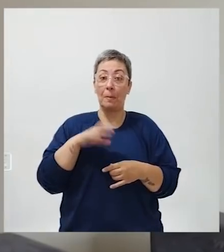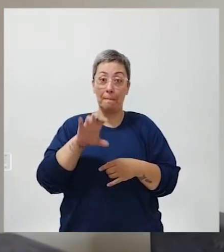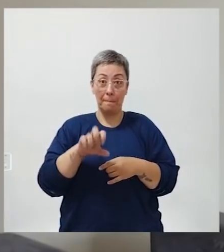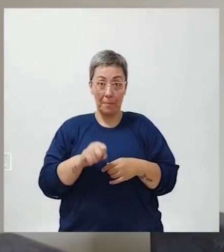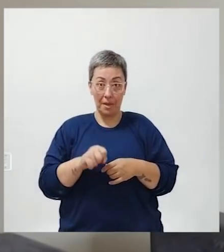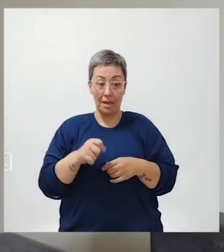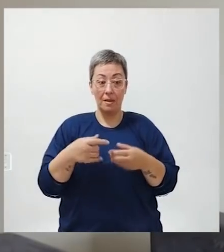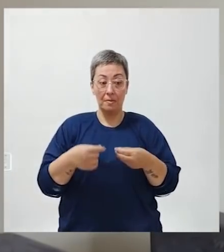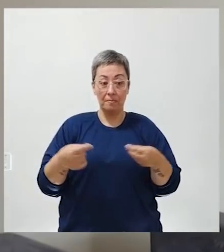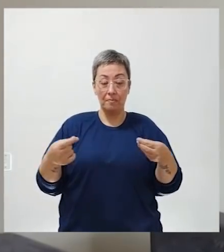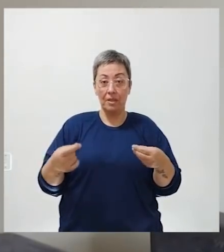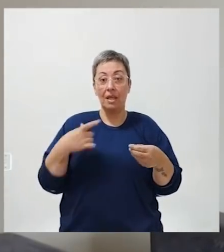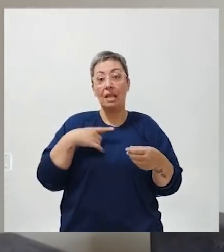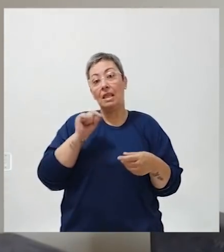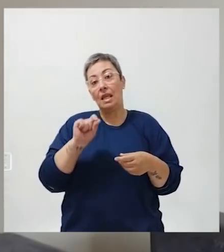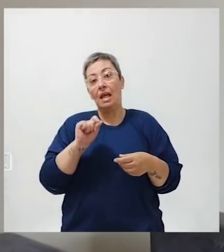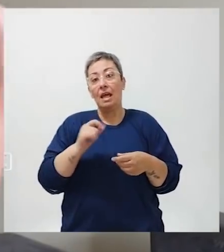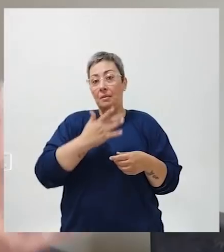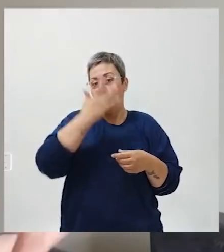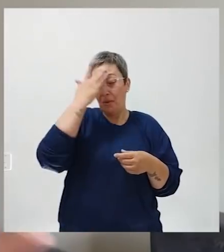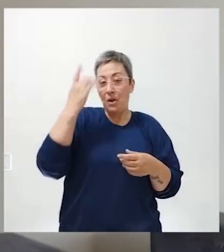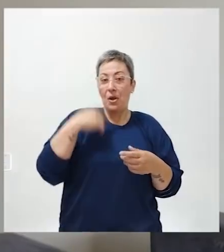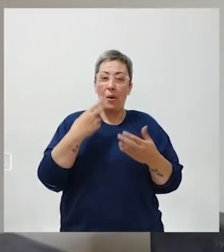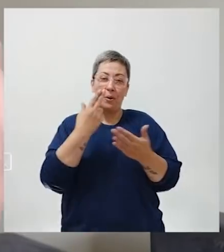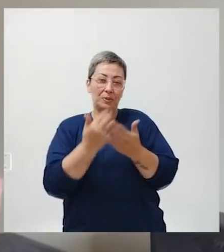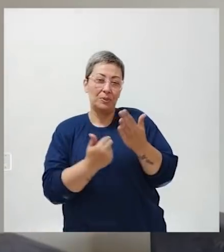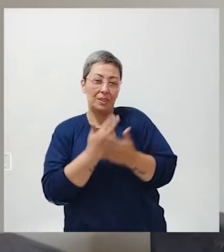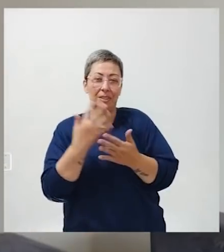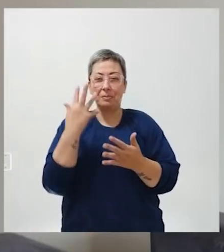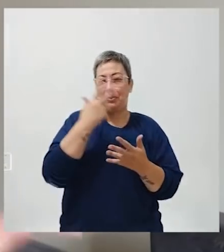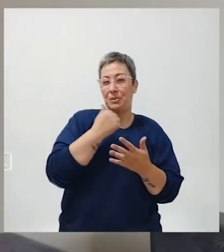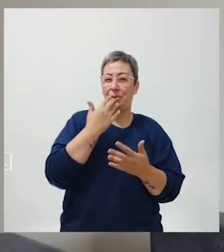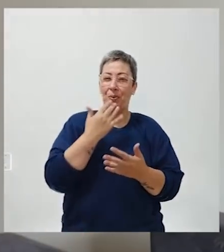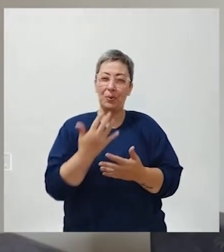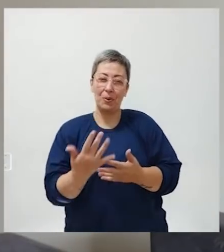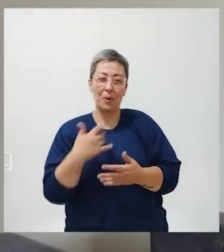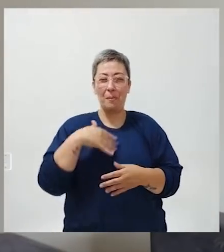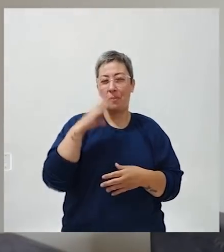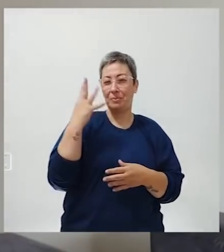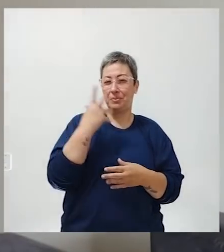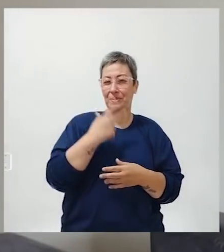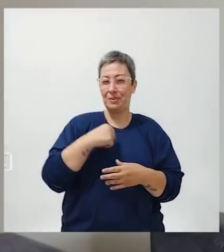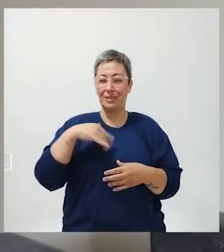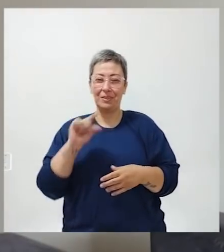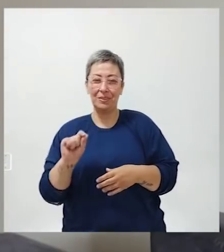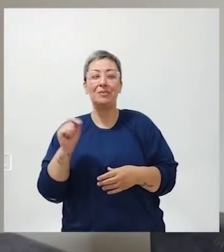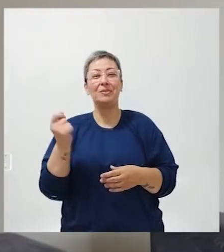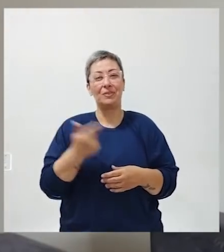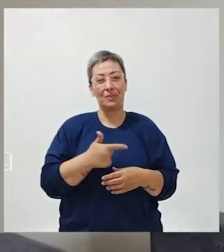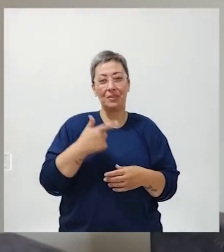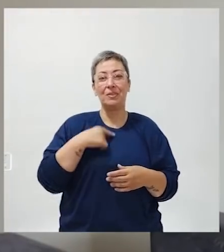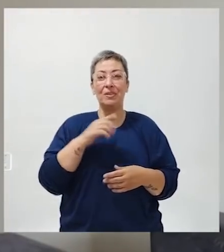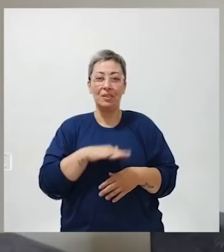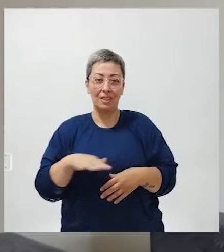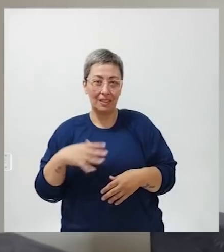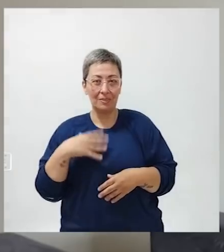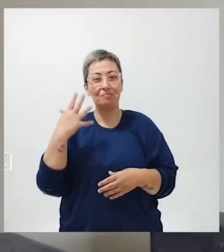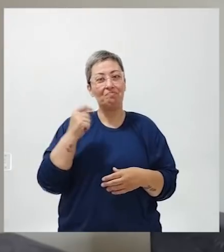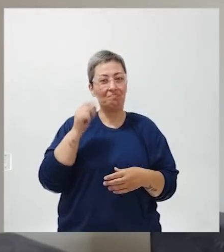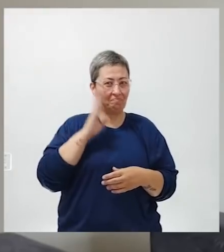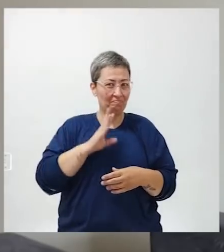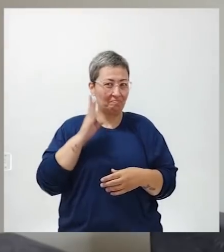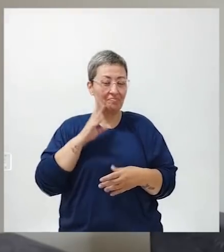a sua máscara que você tem aí, tem gente com máscara toda desenhada, bonita, colorida, uma máscara mais linda que a outra, porque eu já vi crianças usando máscaras